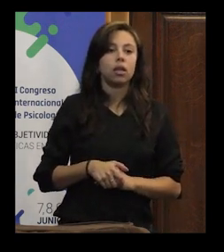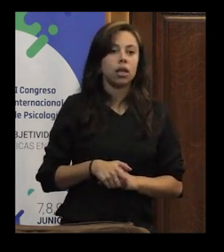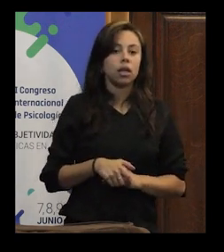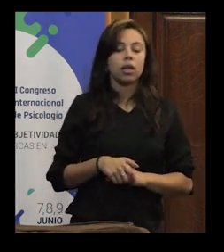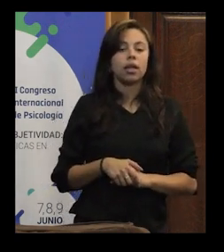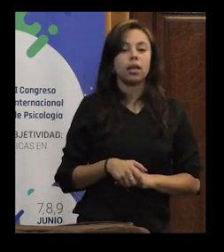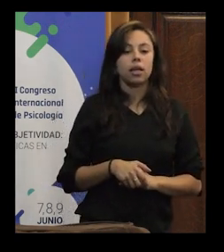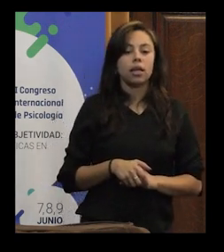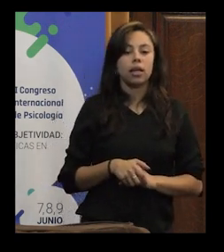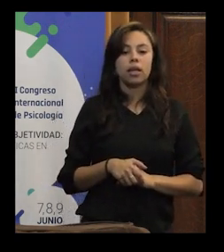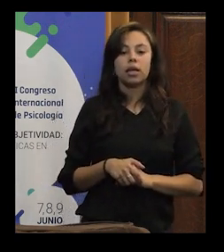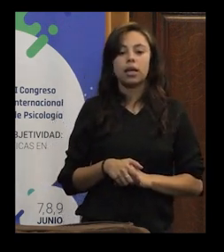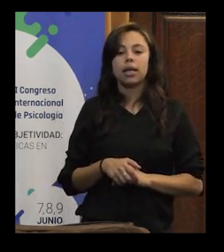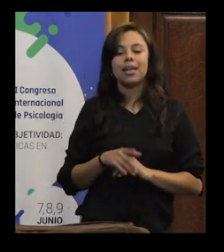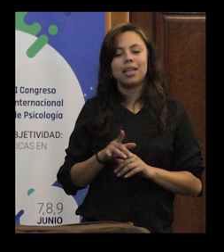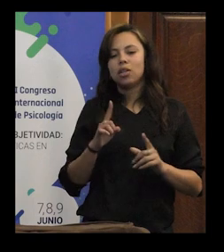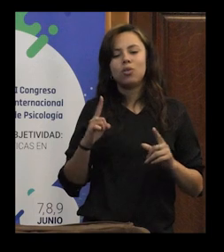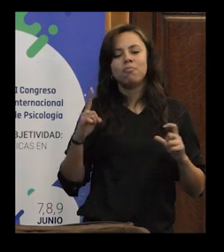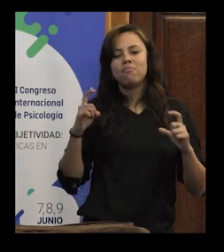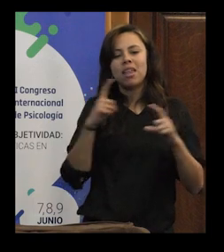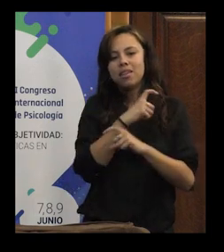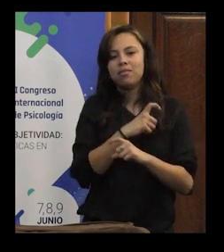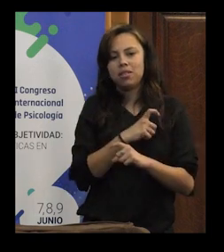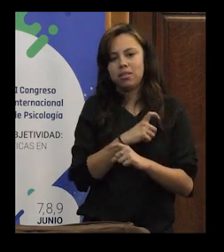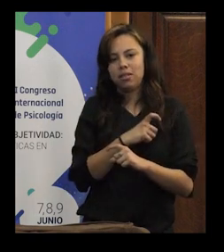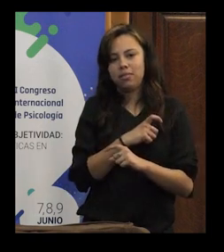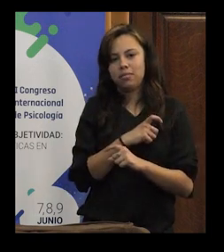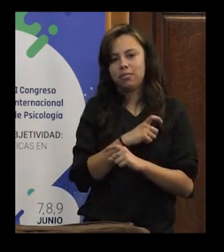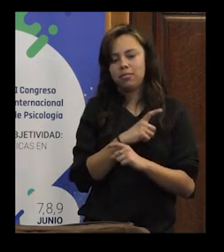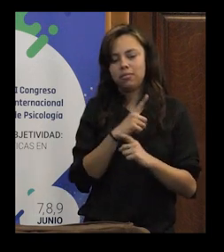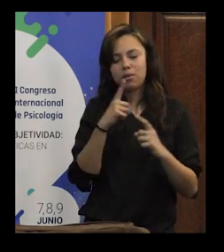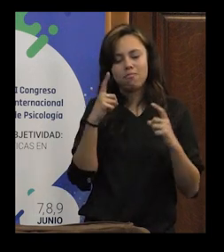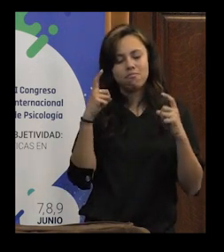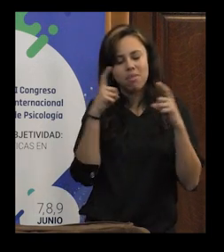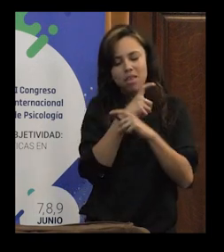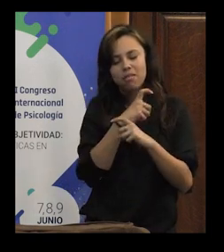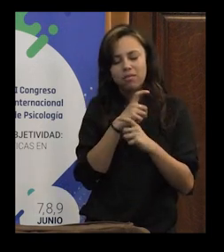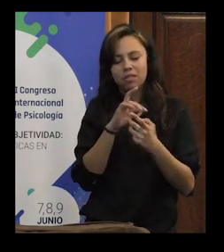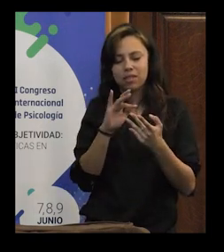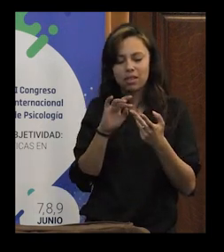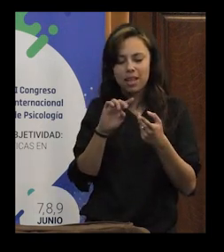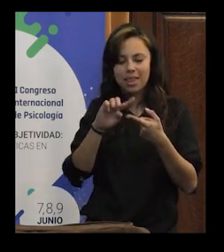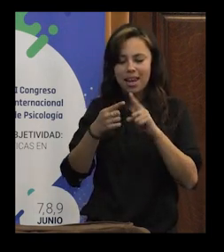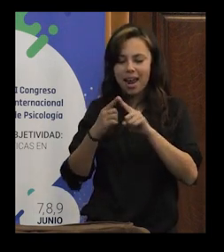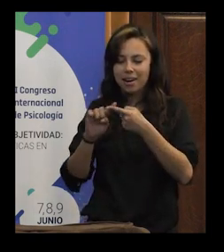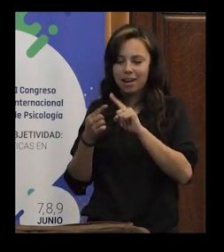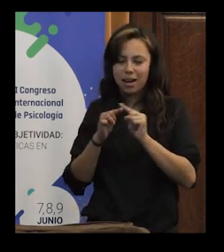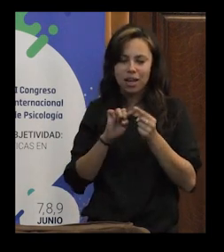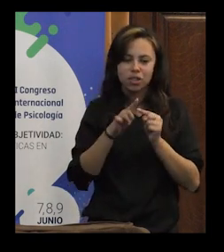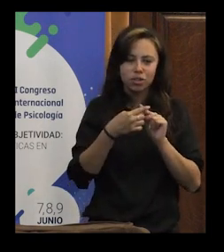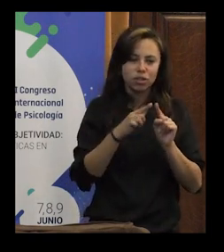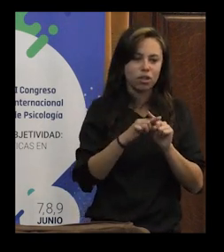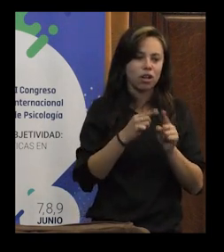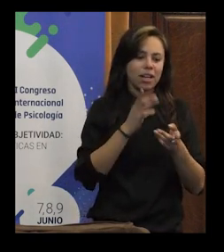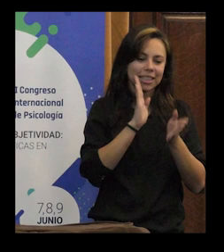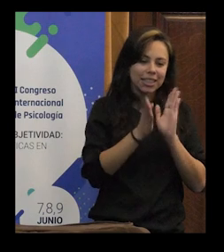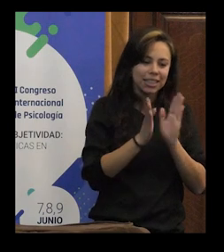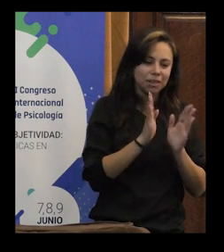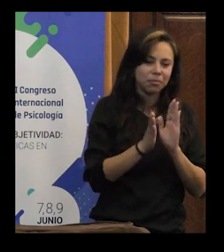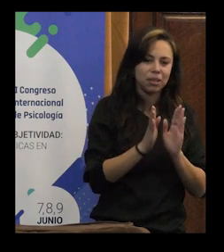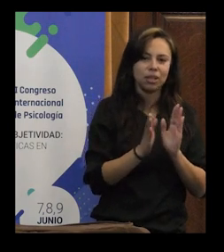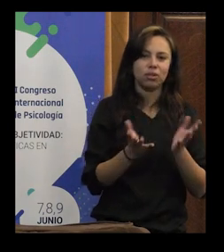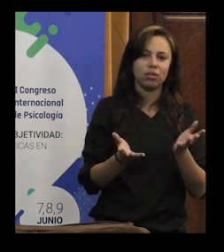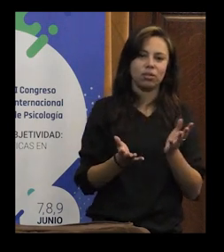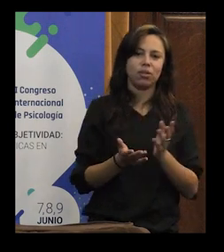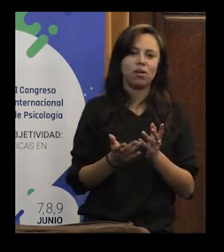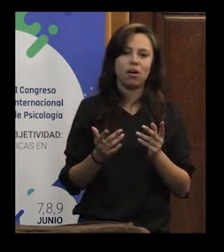insertando-se numa matriz de relações. Mais uma vez, trazendo Carlos Nova e Nicholas Rose,